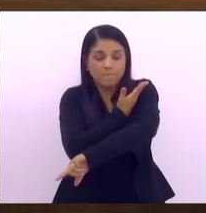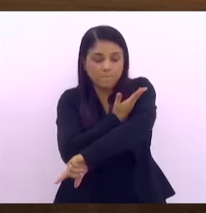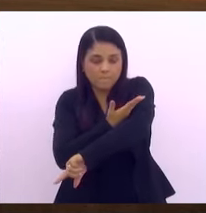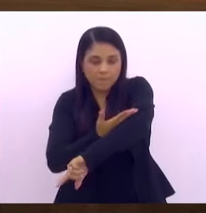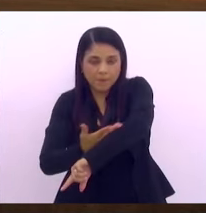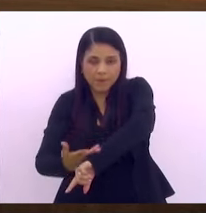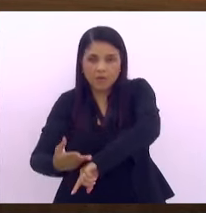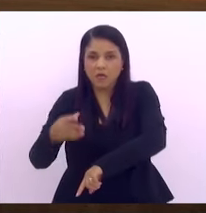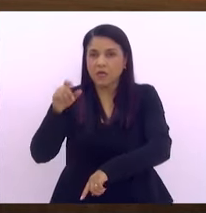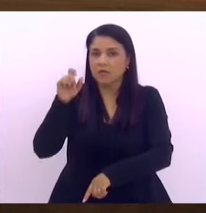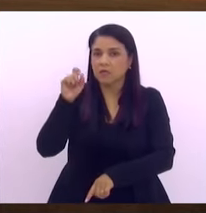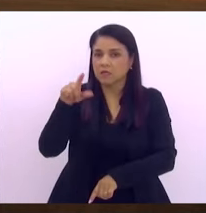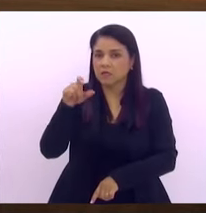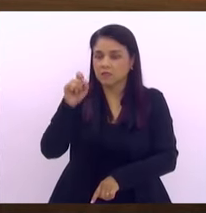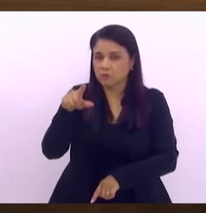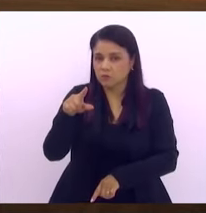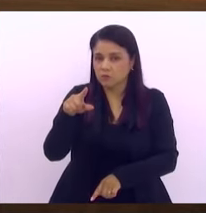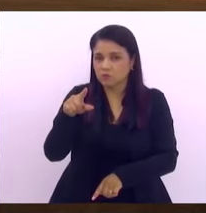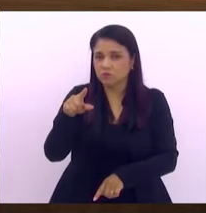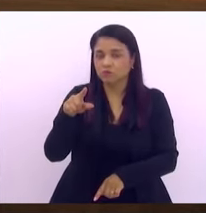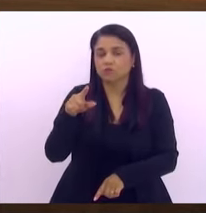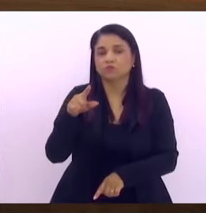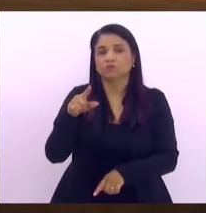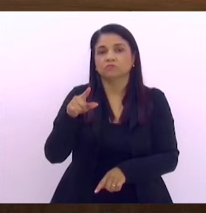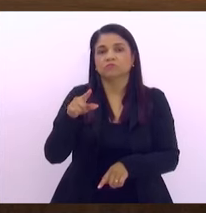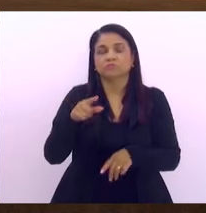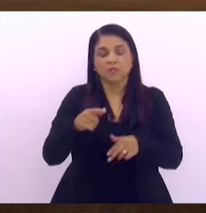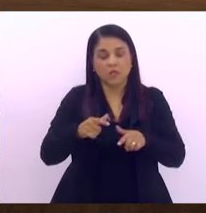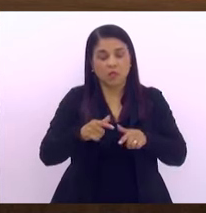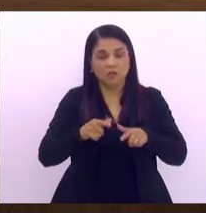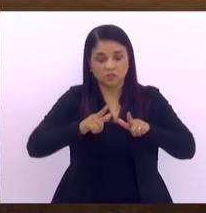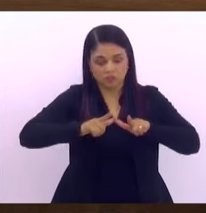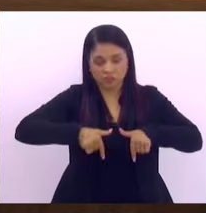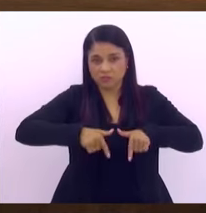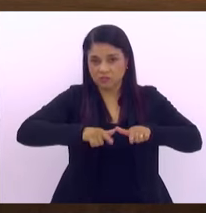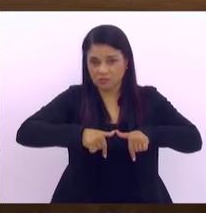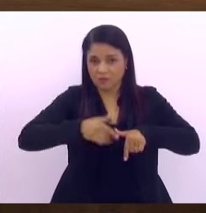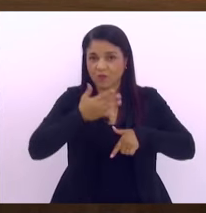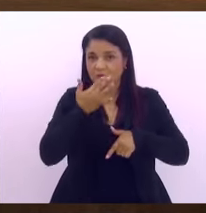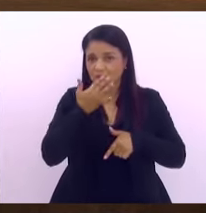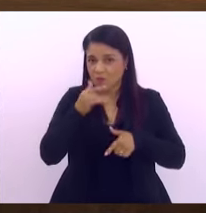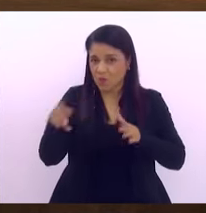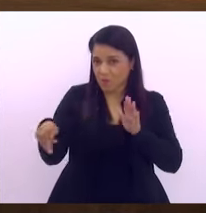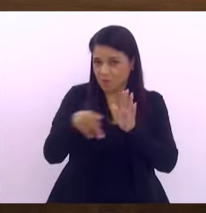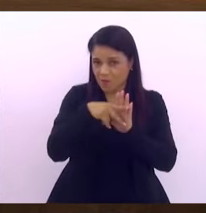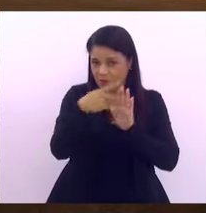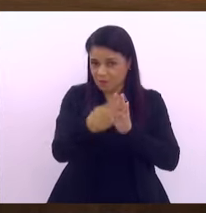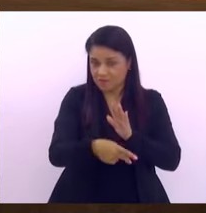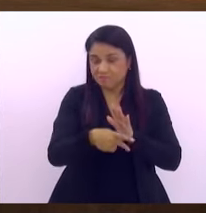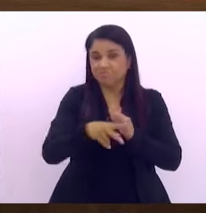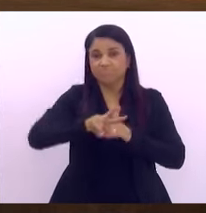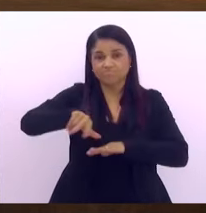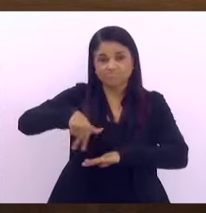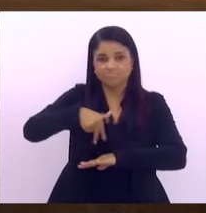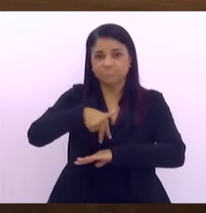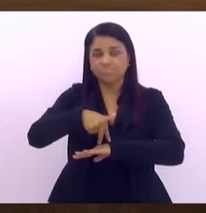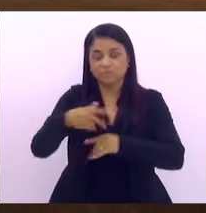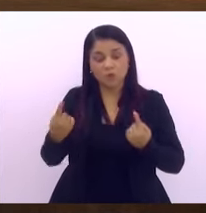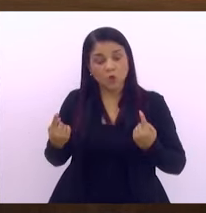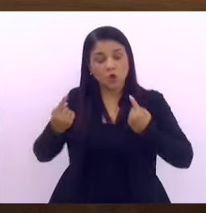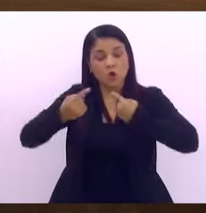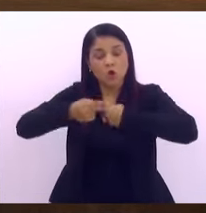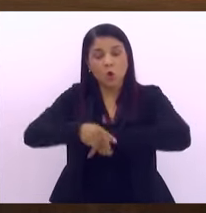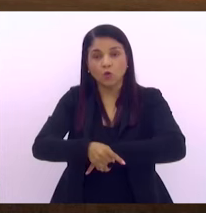são as cores de Israel, pelo menos para a Assembleia Legislativa do Estado do Rio de Janeiro, se posicionar claramente contra